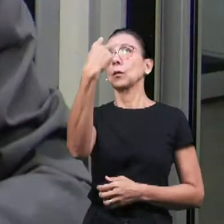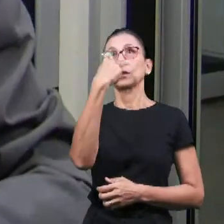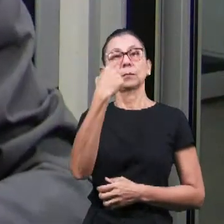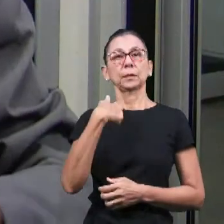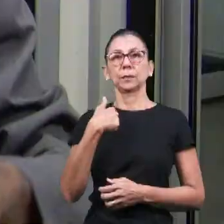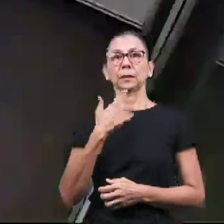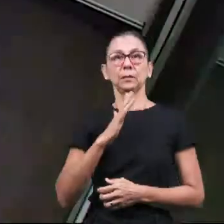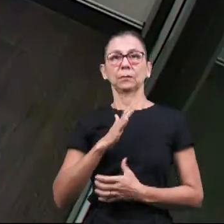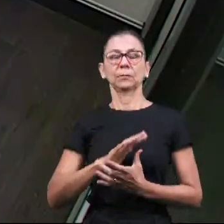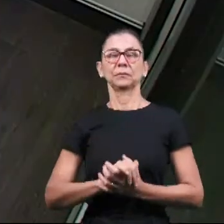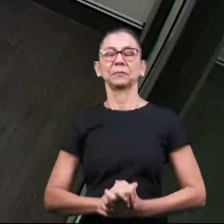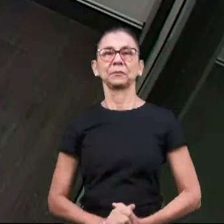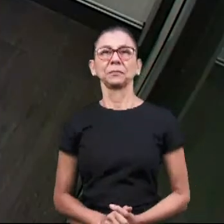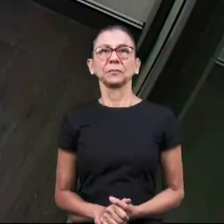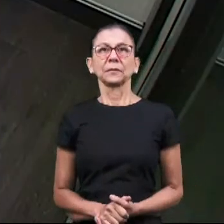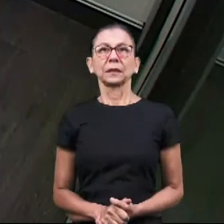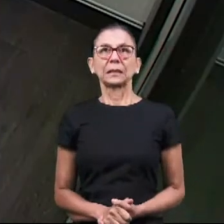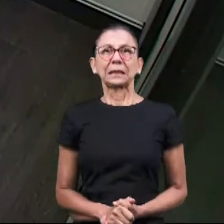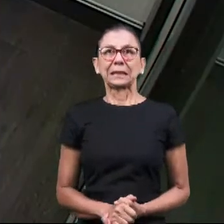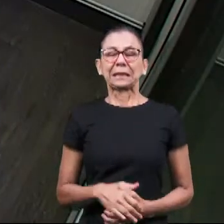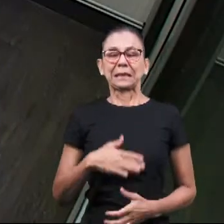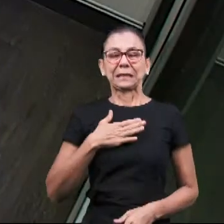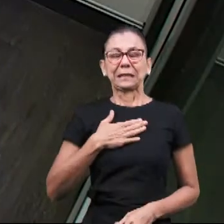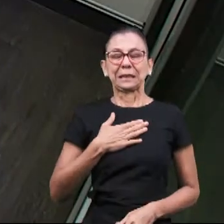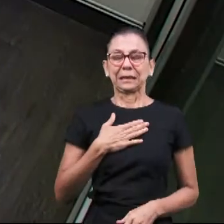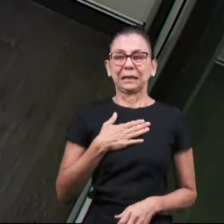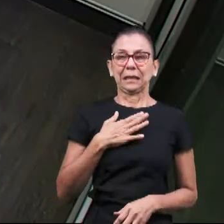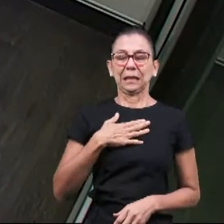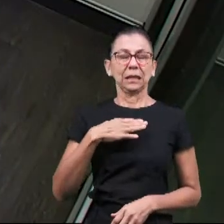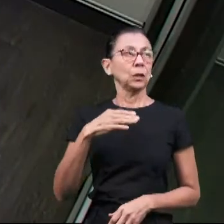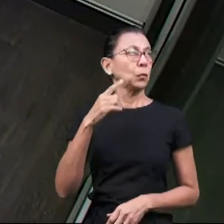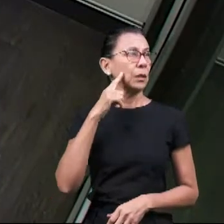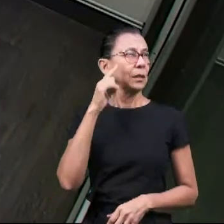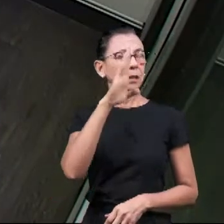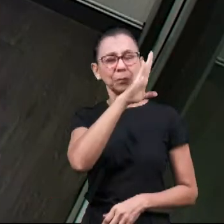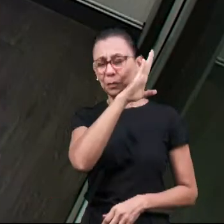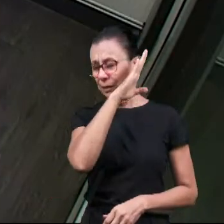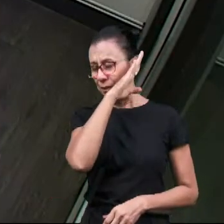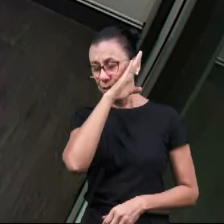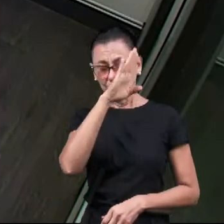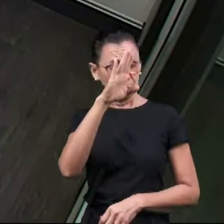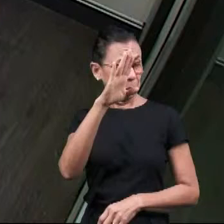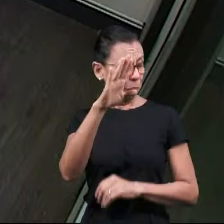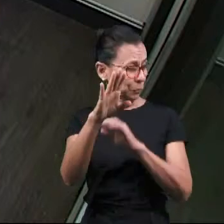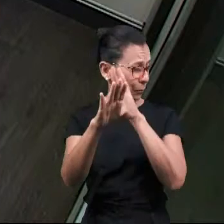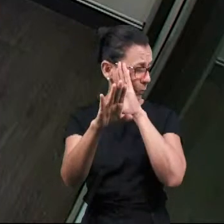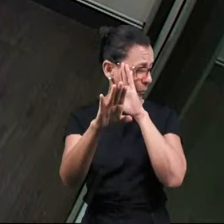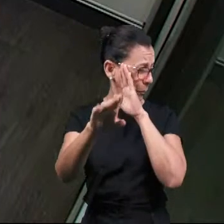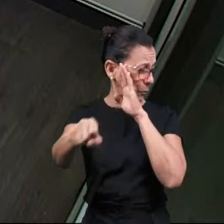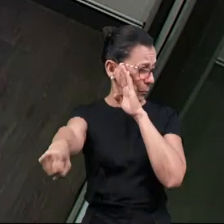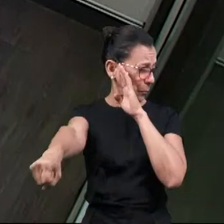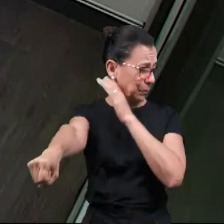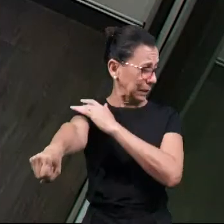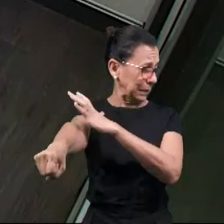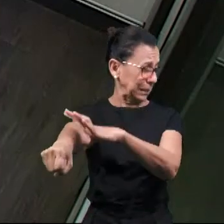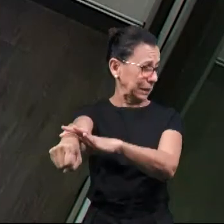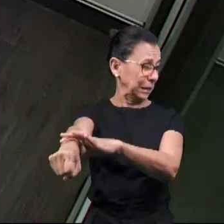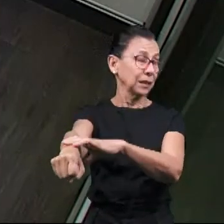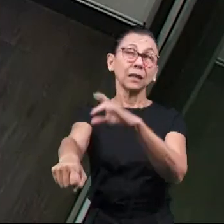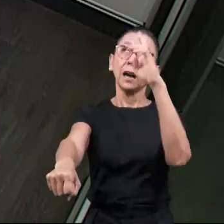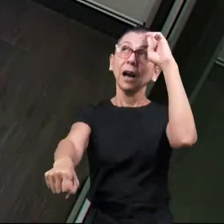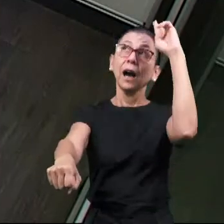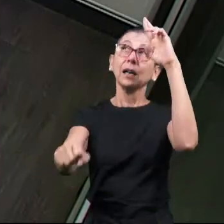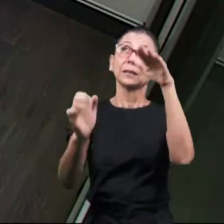eu puxar. Aí eu olhei pra parede e orei o Senhor. Falei: Senhor, se o Senhor me livrar dessa, eu nunca mais vou jogar